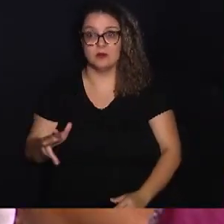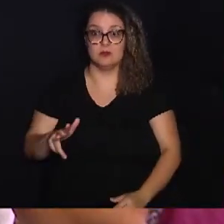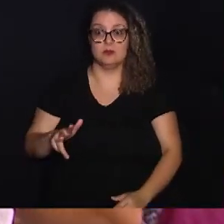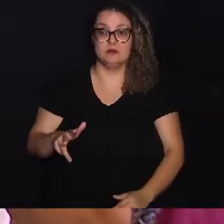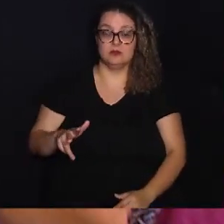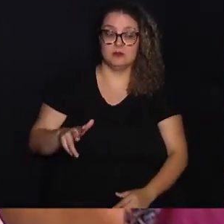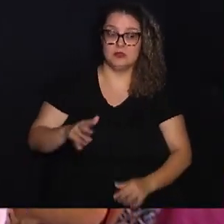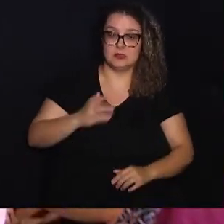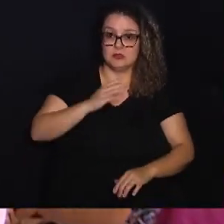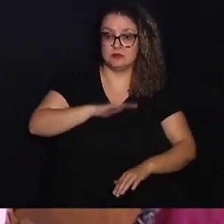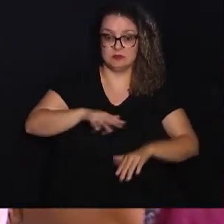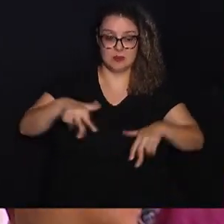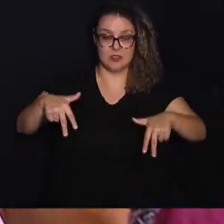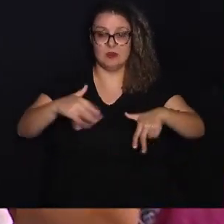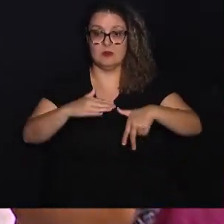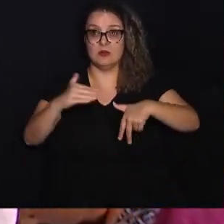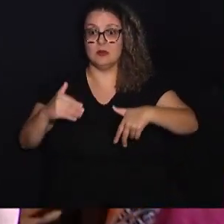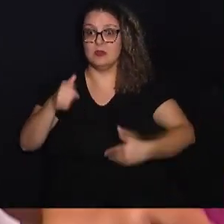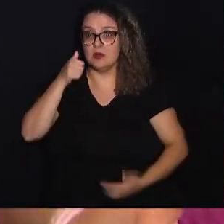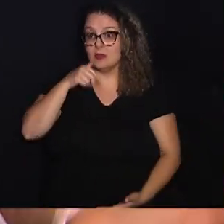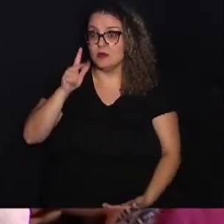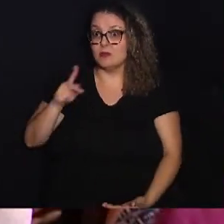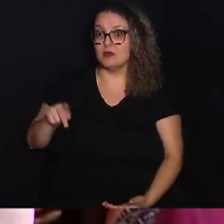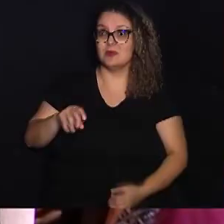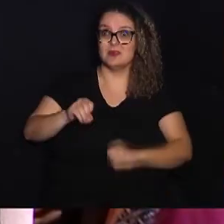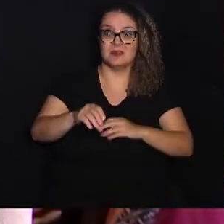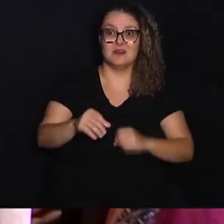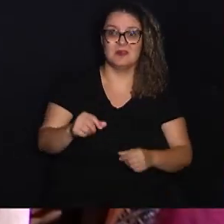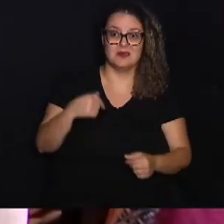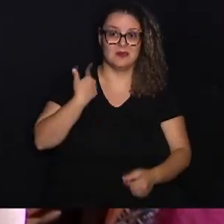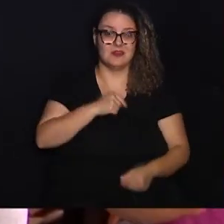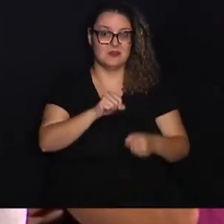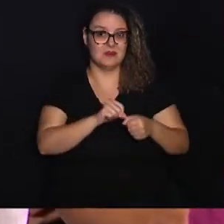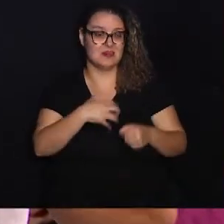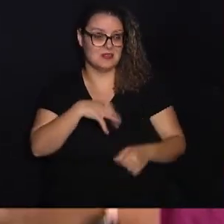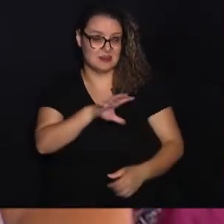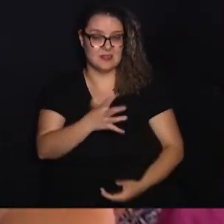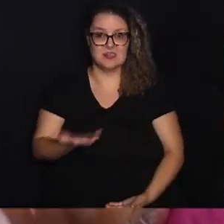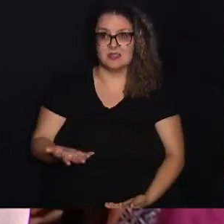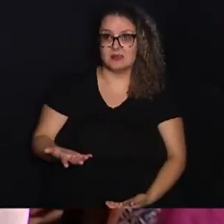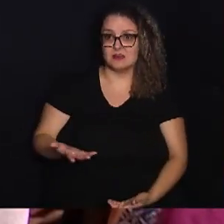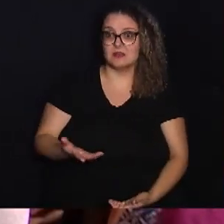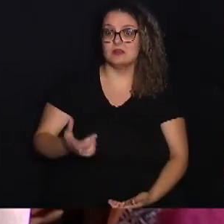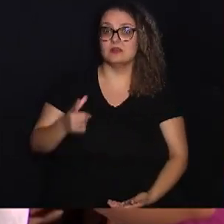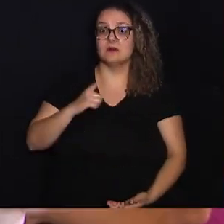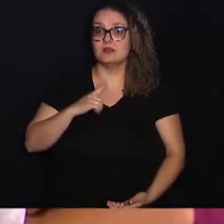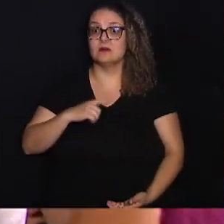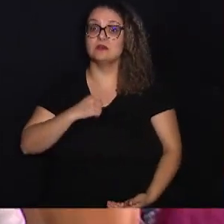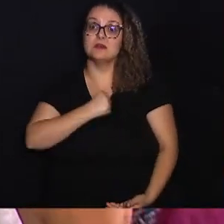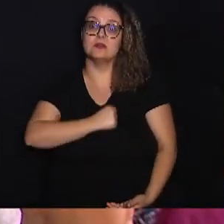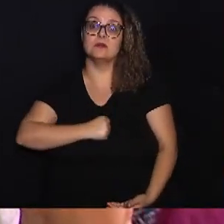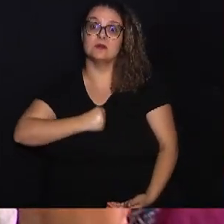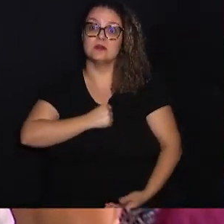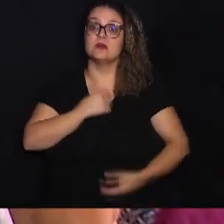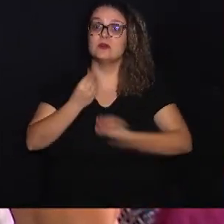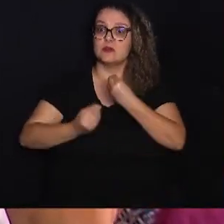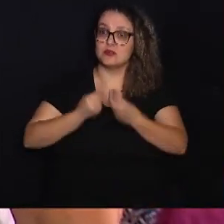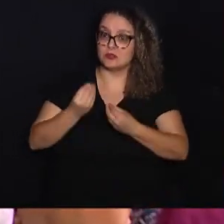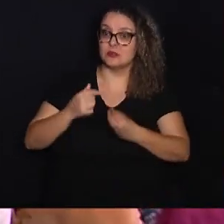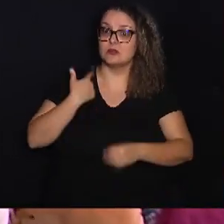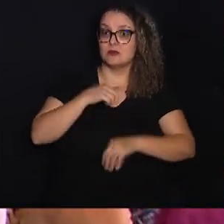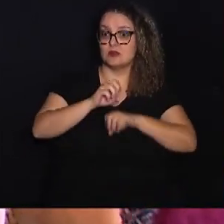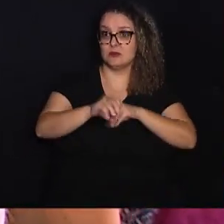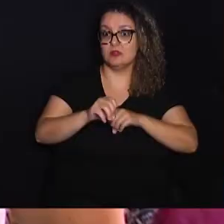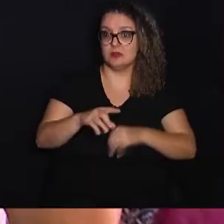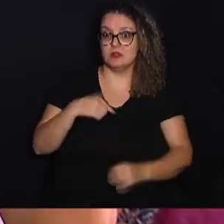E eles até me falam, professora, lá ensina assim, a gente fazia assim. Então, assim, eles têm saudade de como nós ensinamos